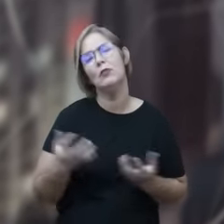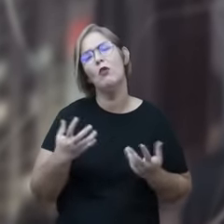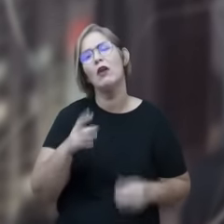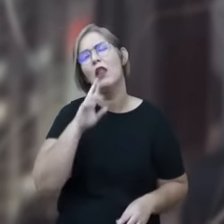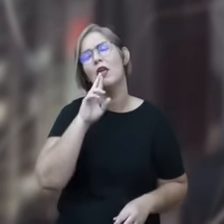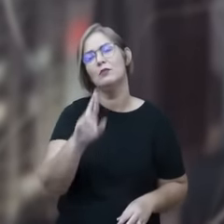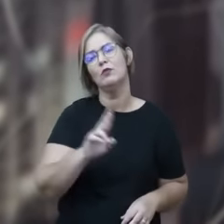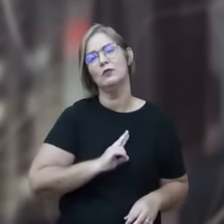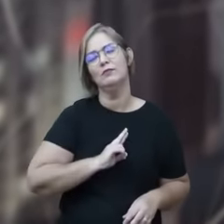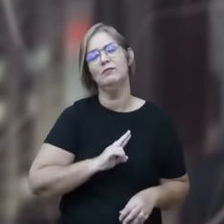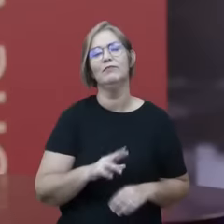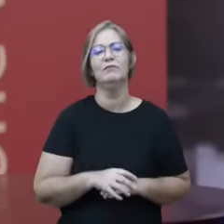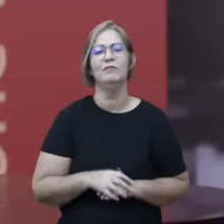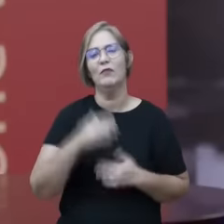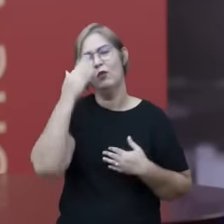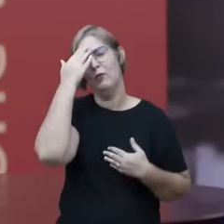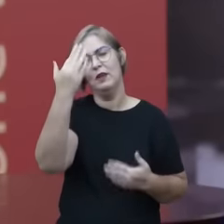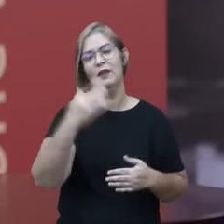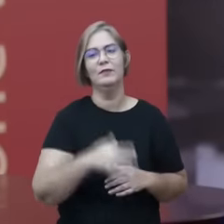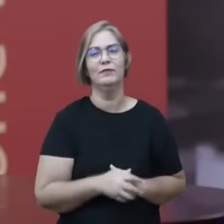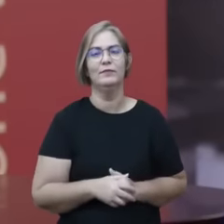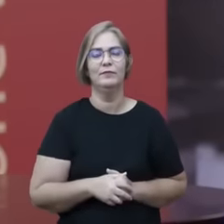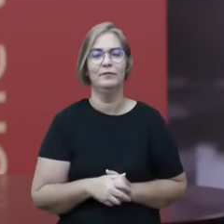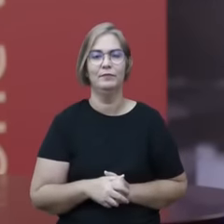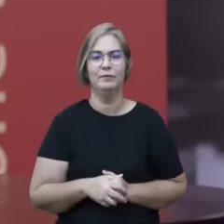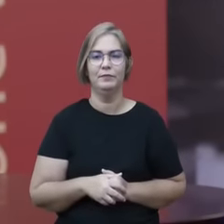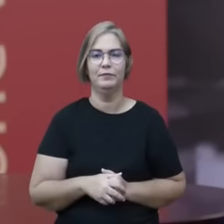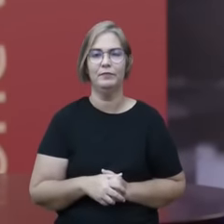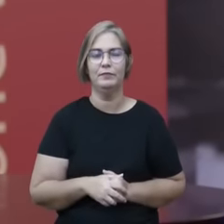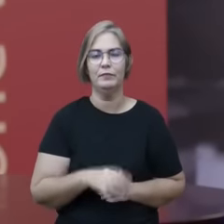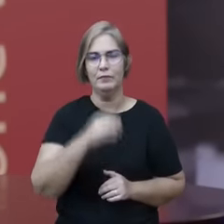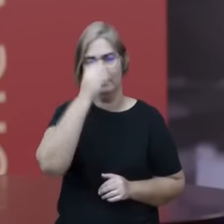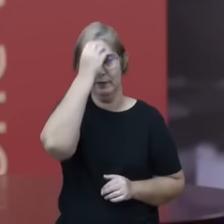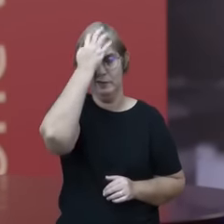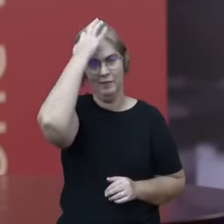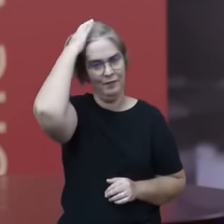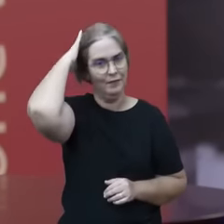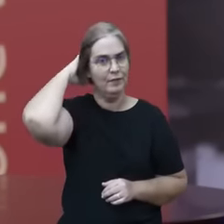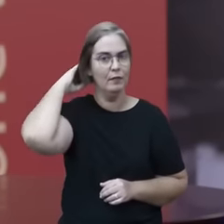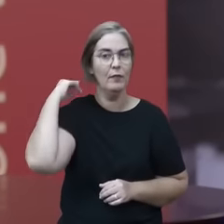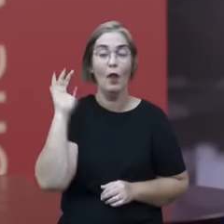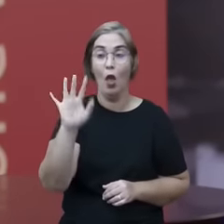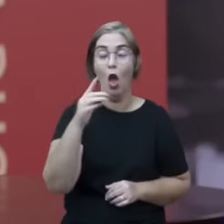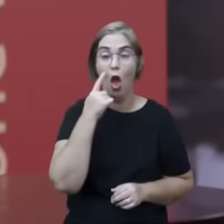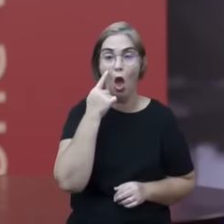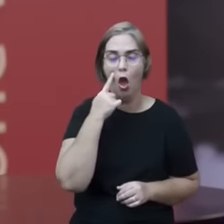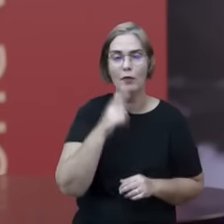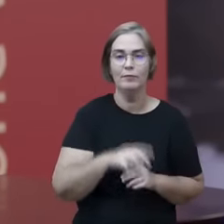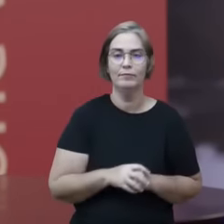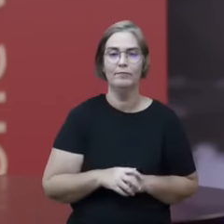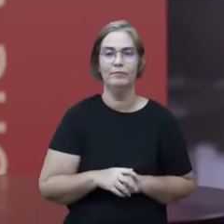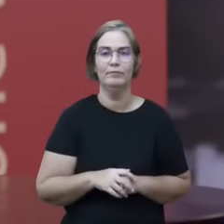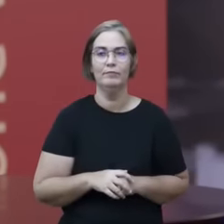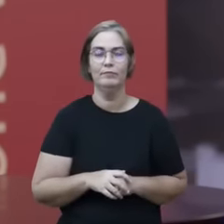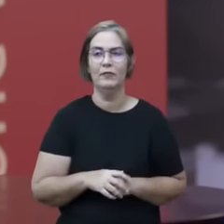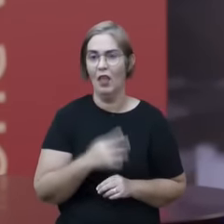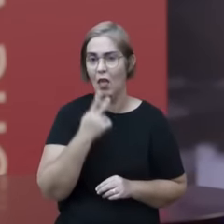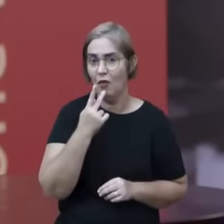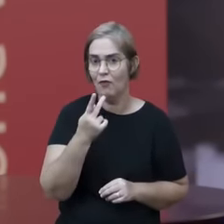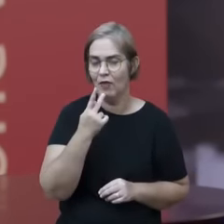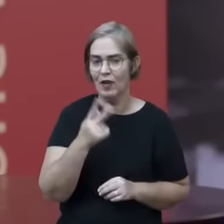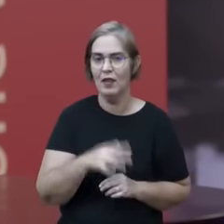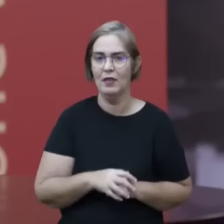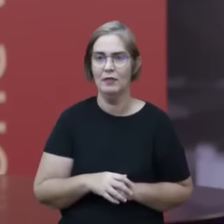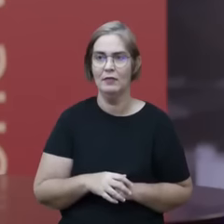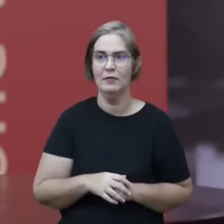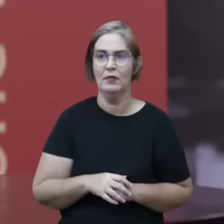absurdo que você comentou? Obrigado. Sim. Eh, não, as virtudes que eu citei são, de um